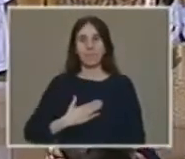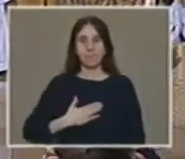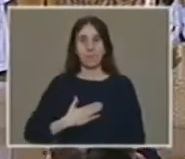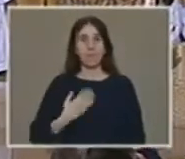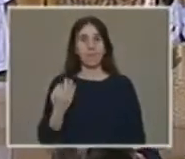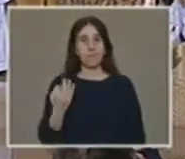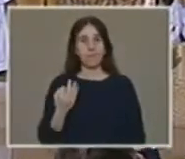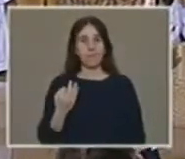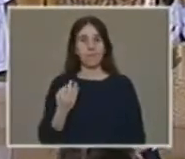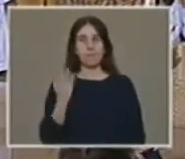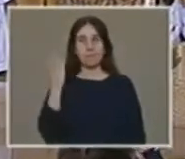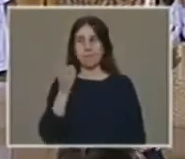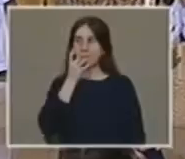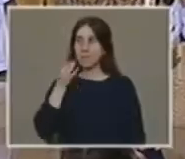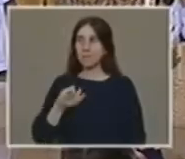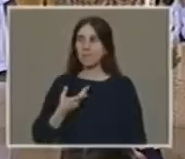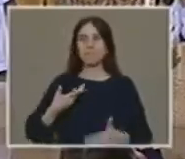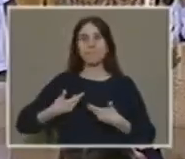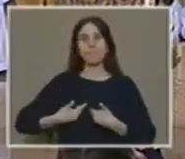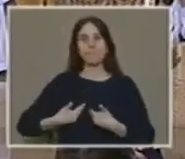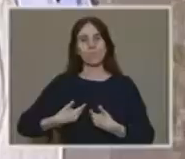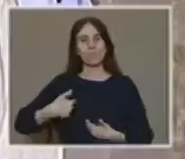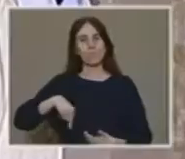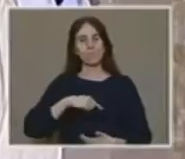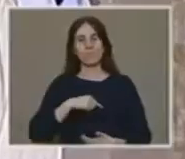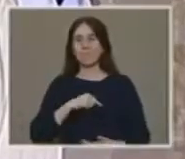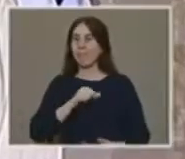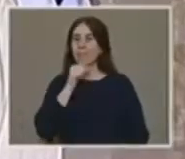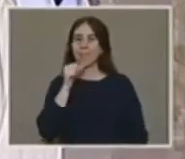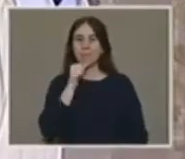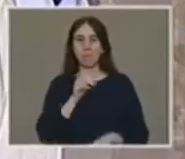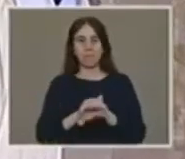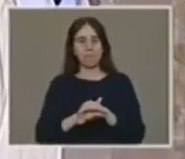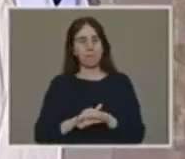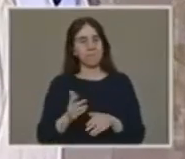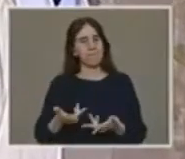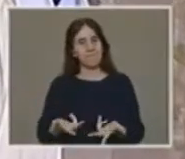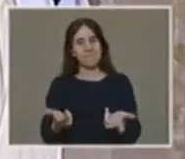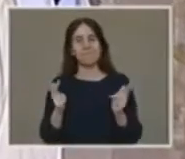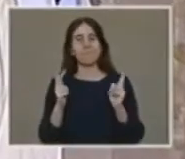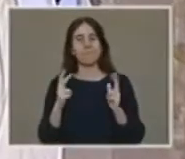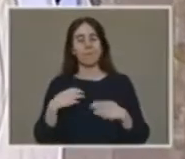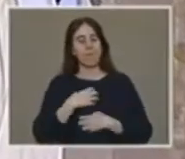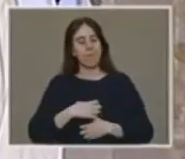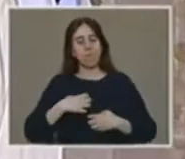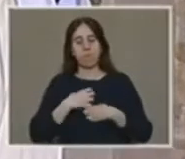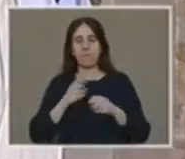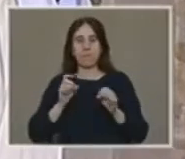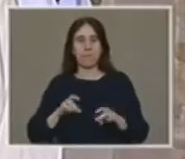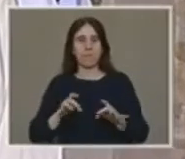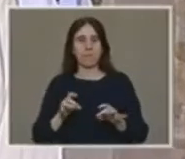que, ajudados pela vossa misericórdia, sejamos sempre livres do pecado e de toda a